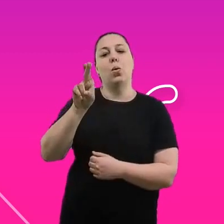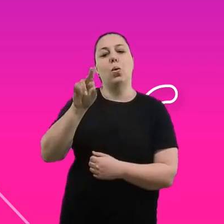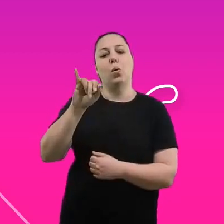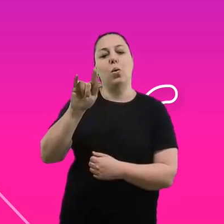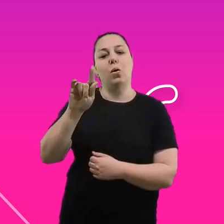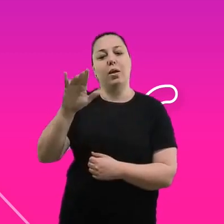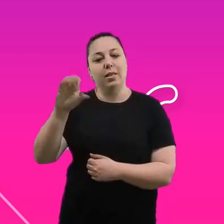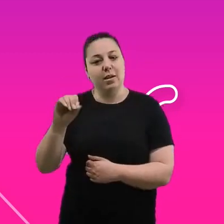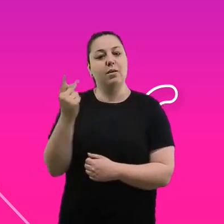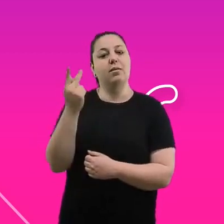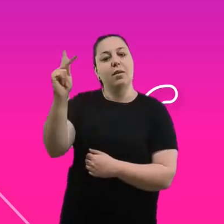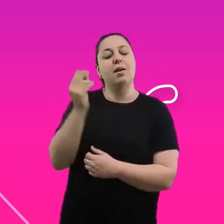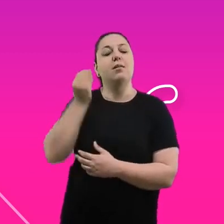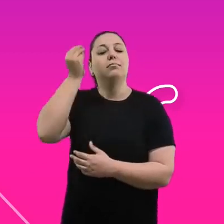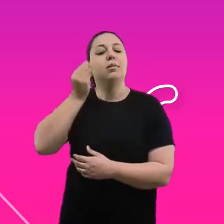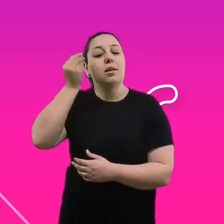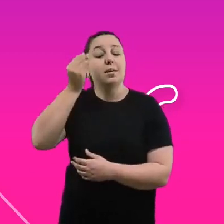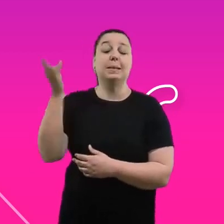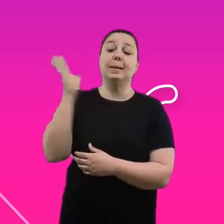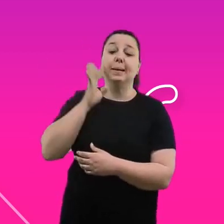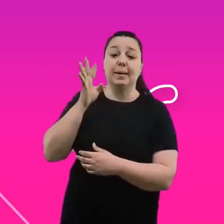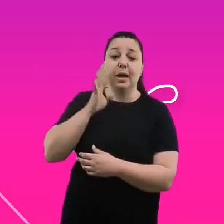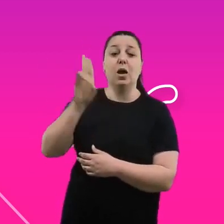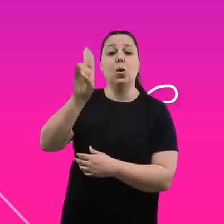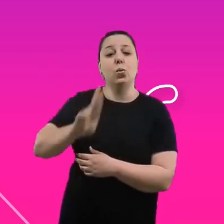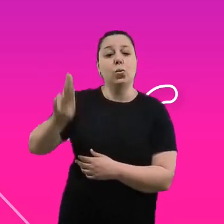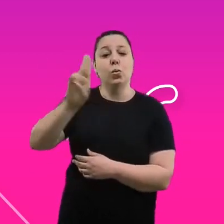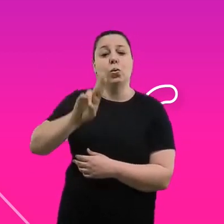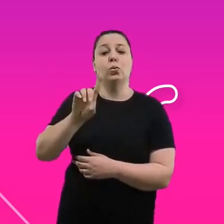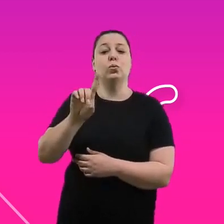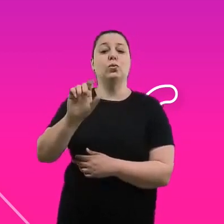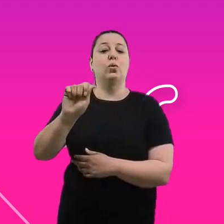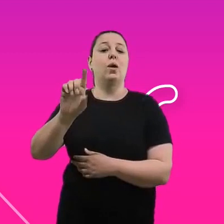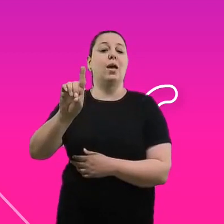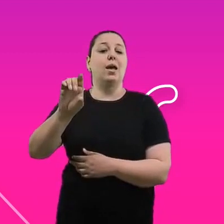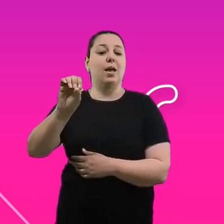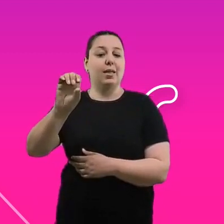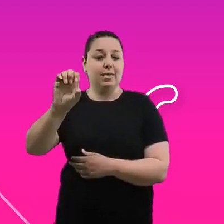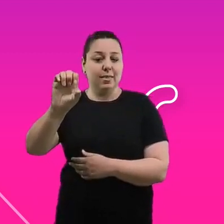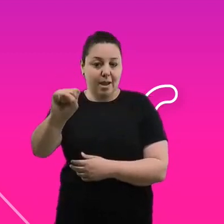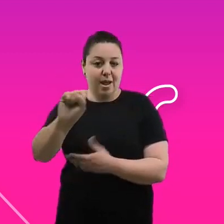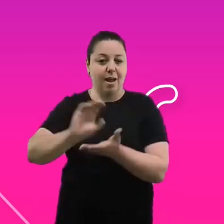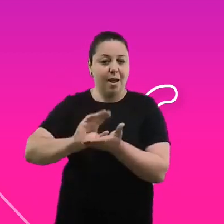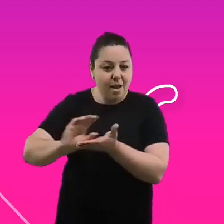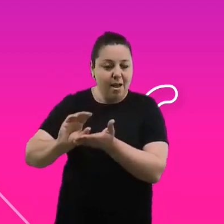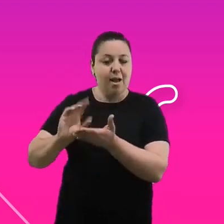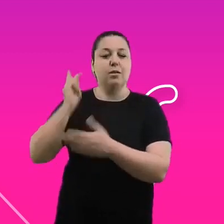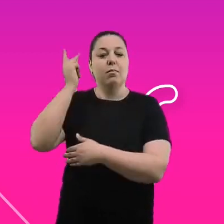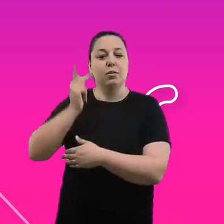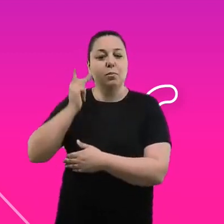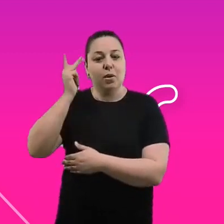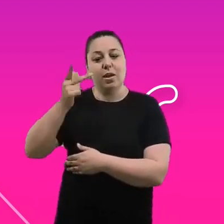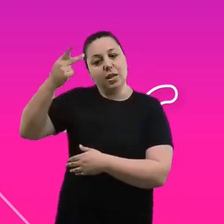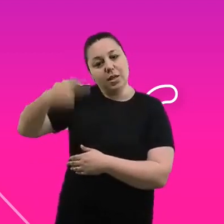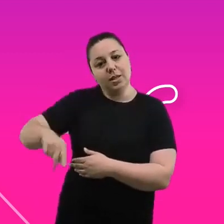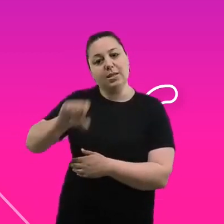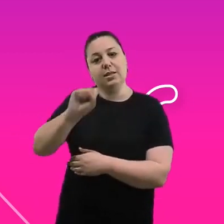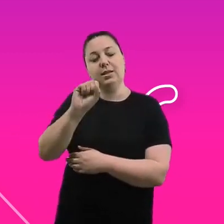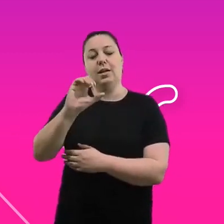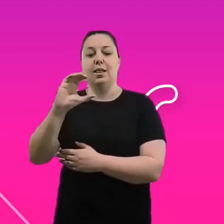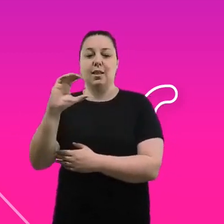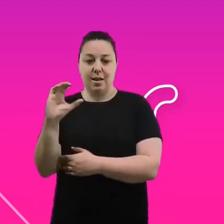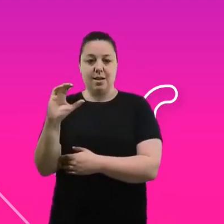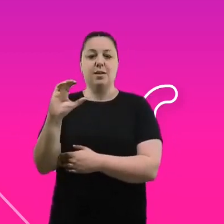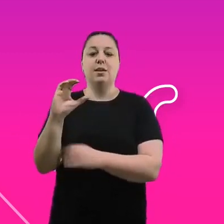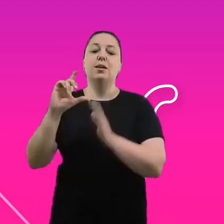bacana de uso de dados para políticas públicas em Santa Catarina, e depois a gente vai falar com a Fernanda